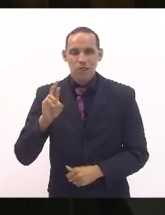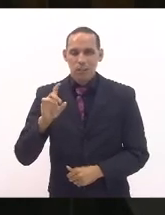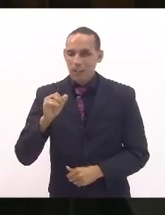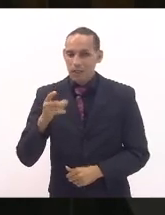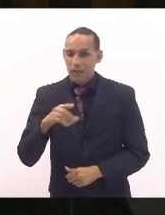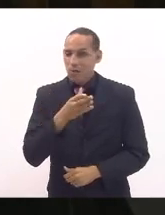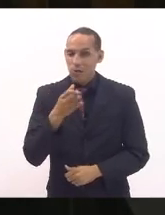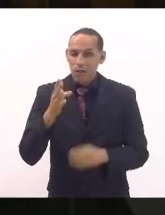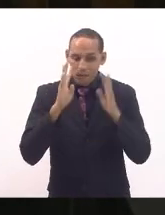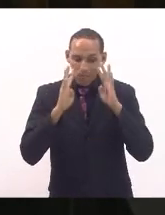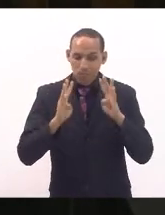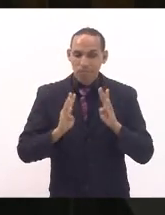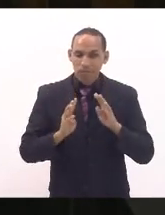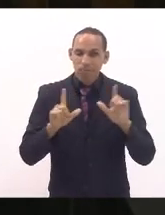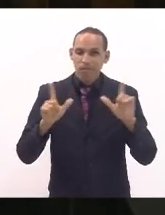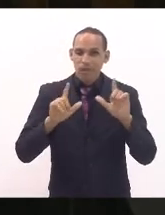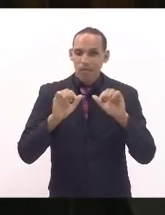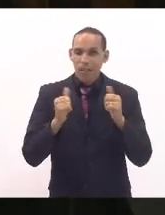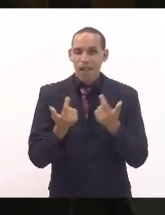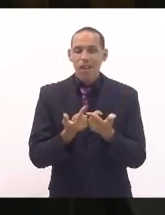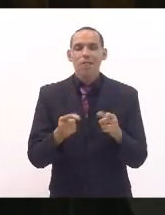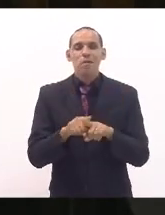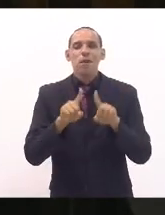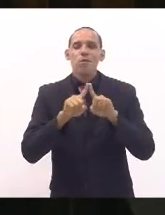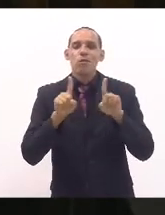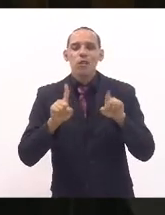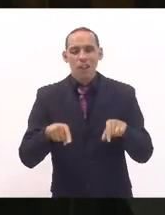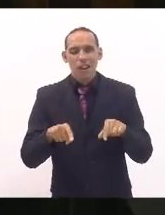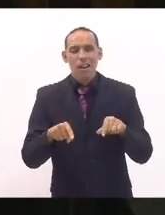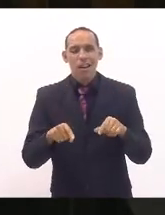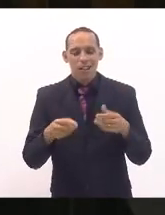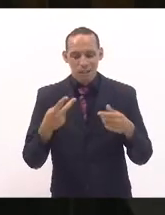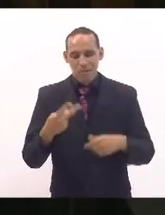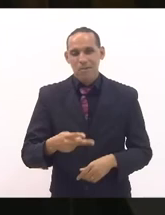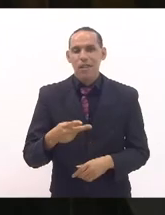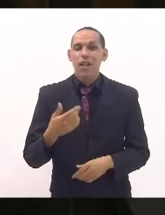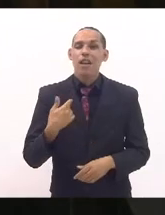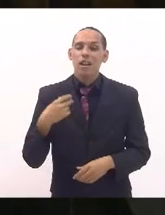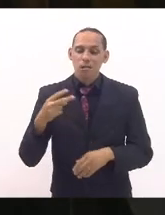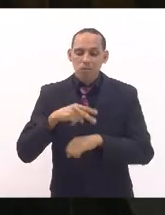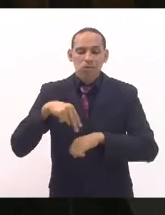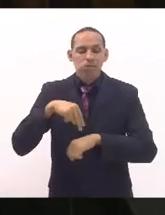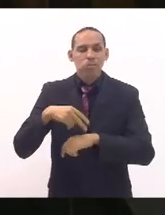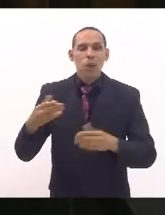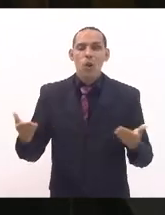pela TV Alerj, a todos os servidores da casa. O que me traz essa tribuna hoje, presidente, em primeiro lugar,